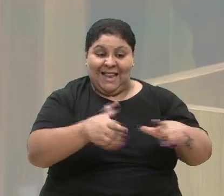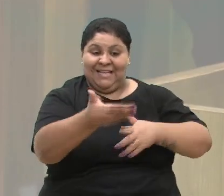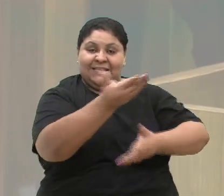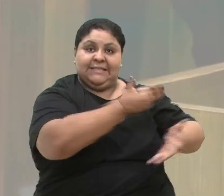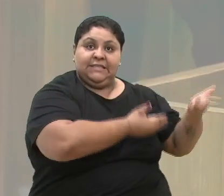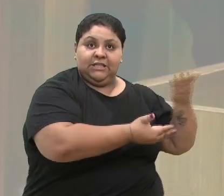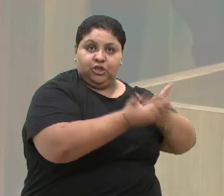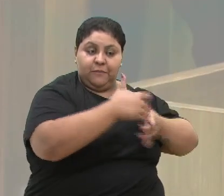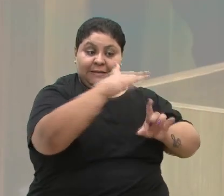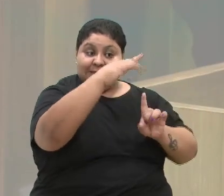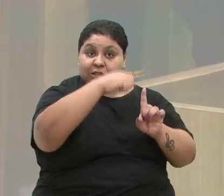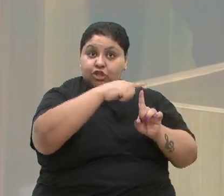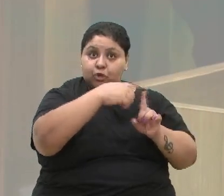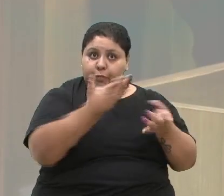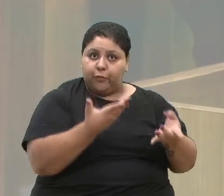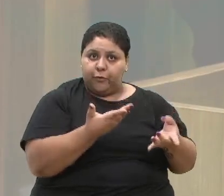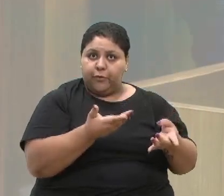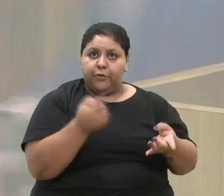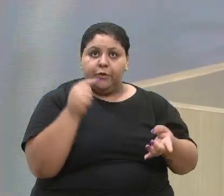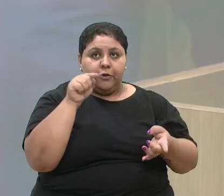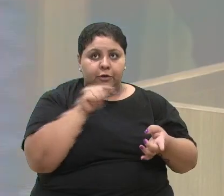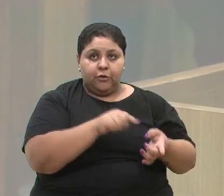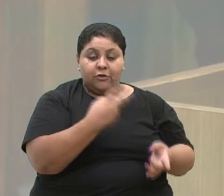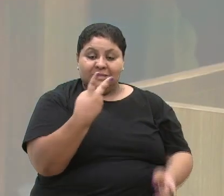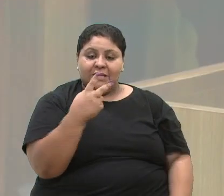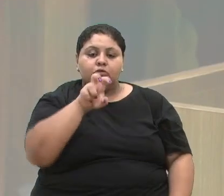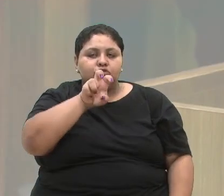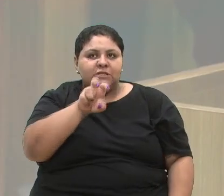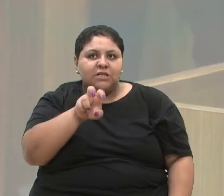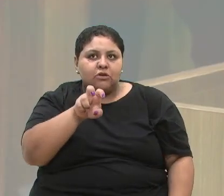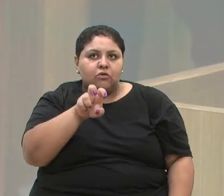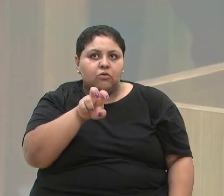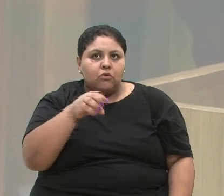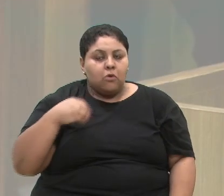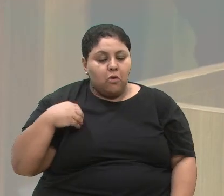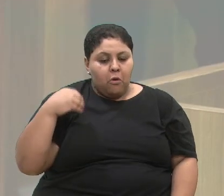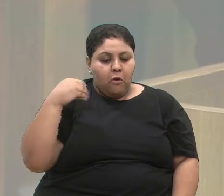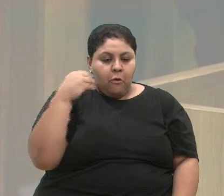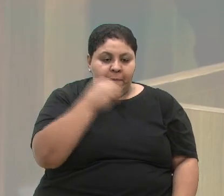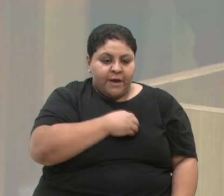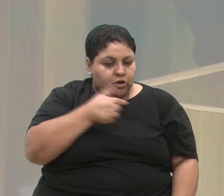desse tipo, você com 5 médicos faz o trabalho de 100.